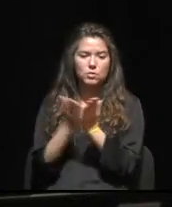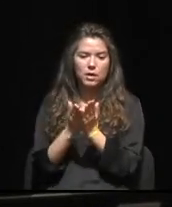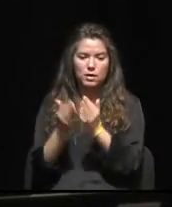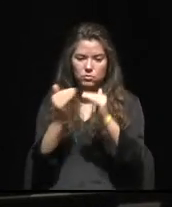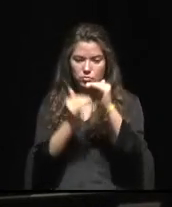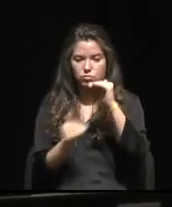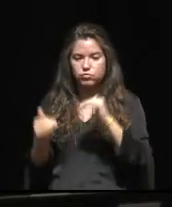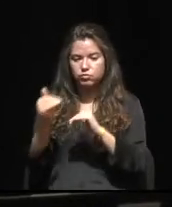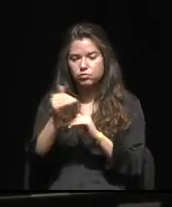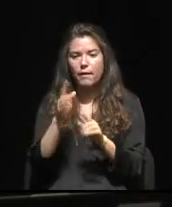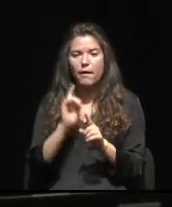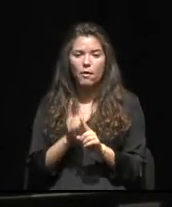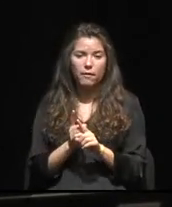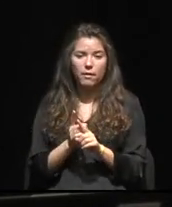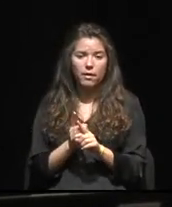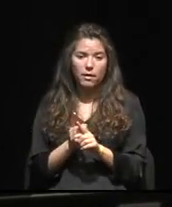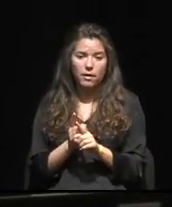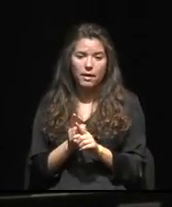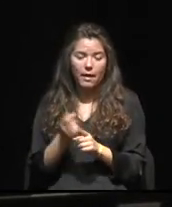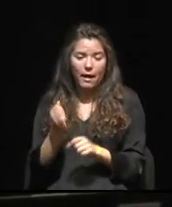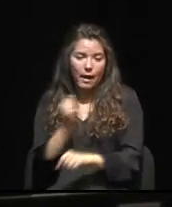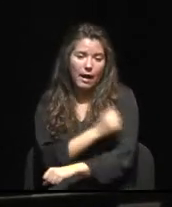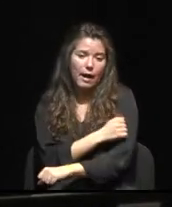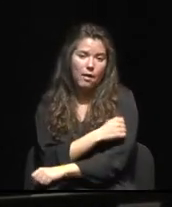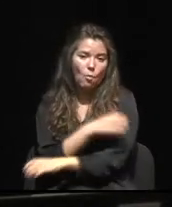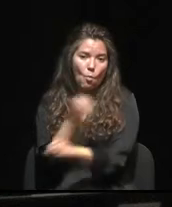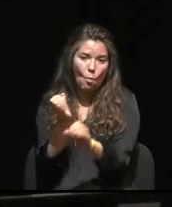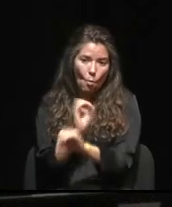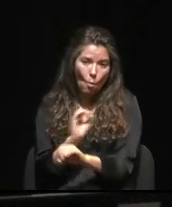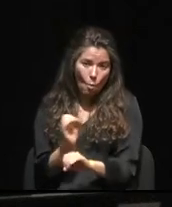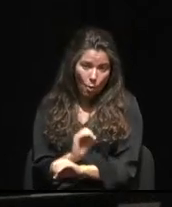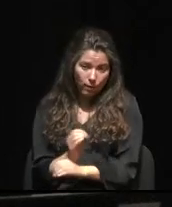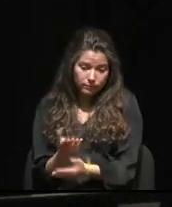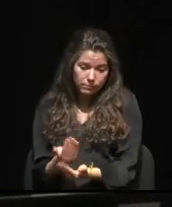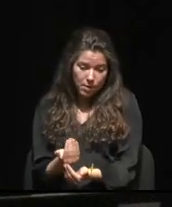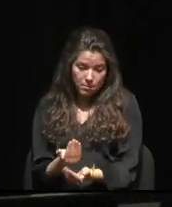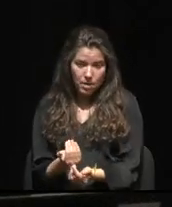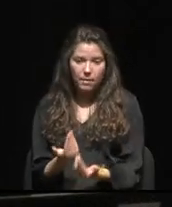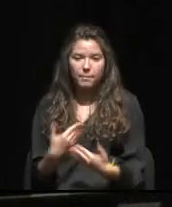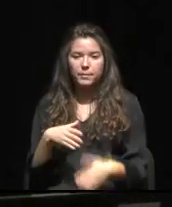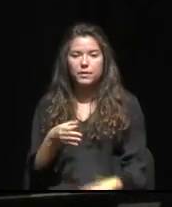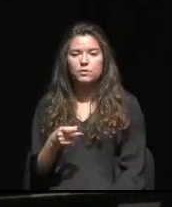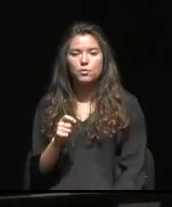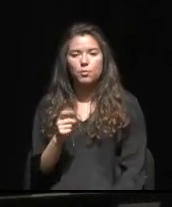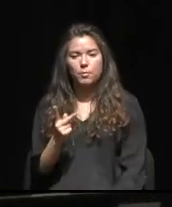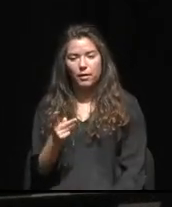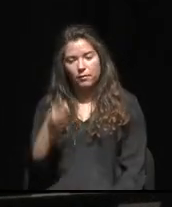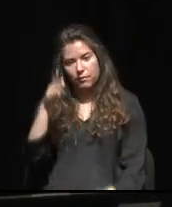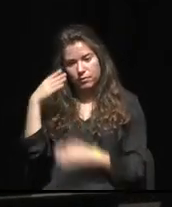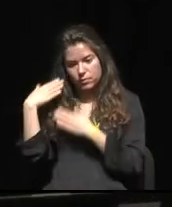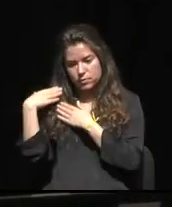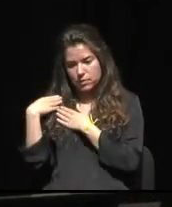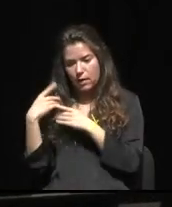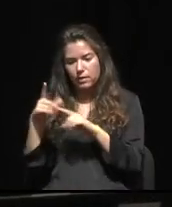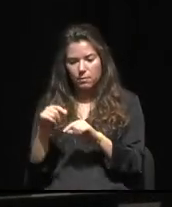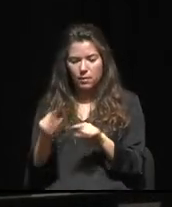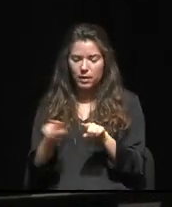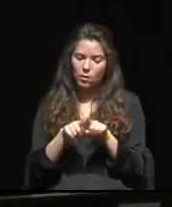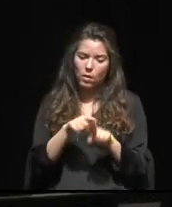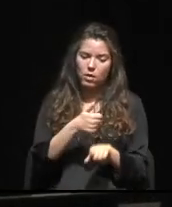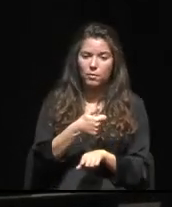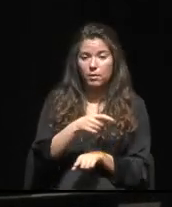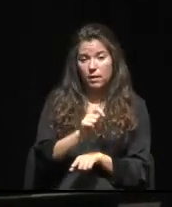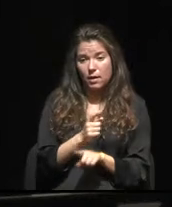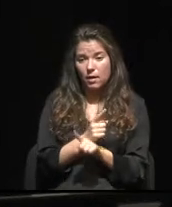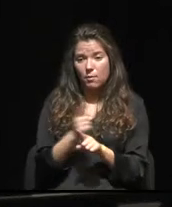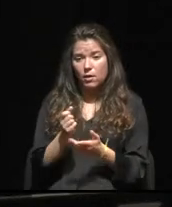superior hoje em dia é a questão da falta de alojamento mas aí o pf também tem as suas responsabilidades tal como o bloco de esquerda